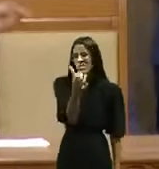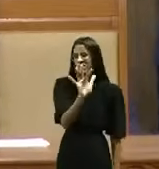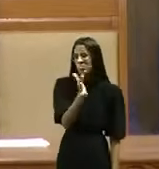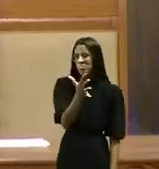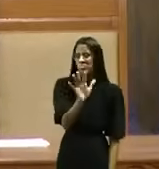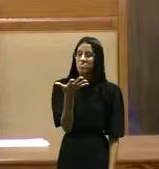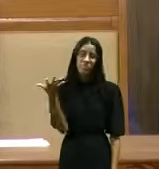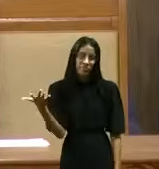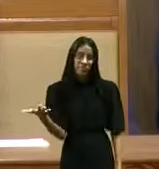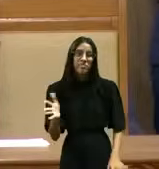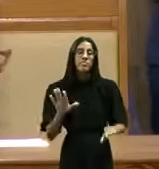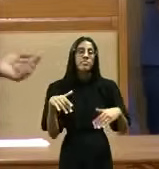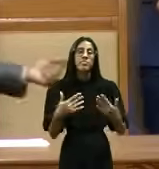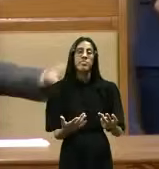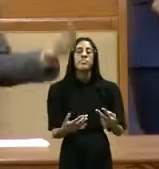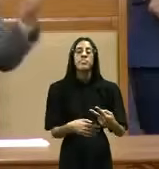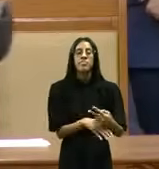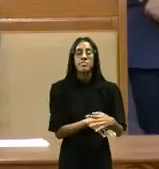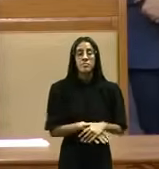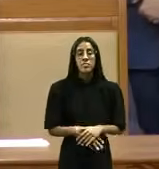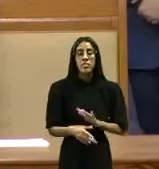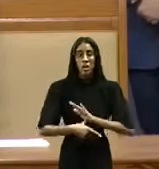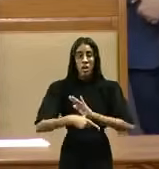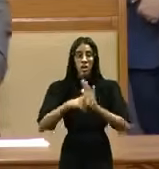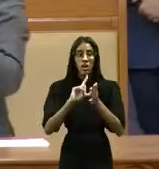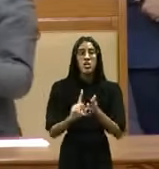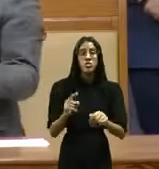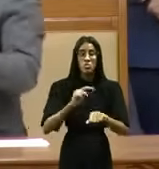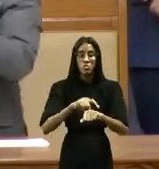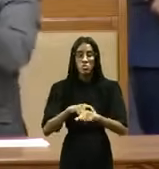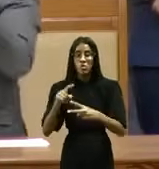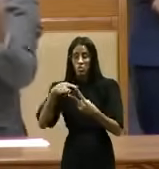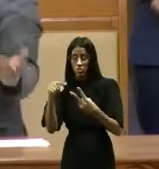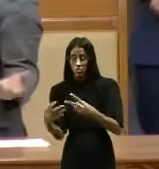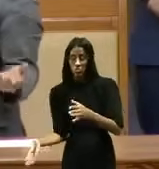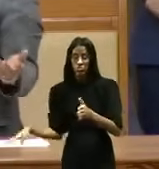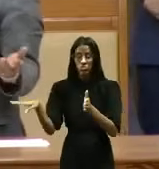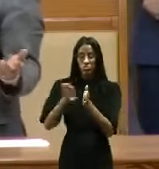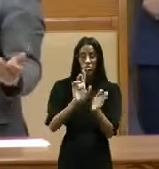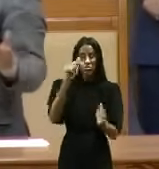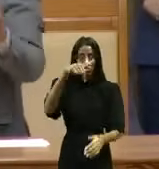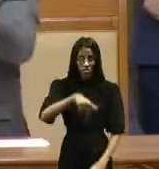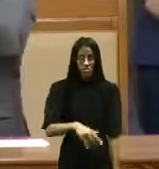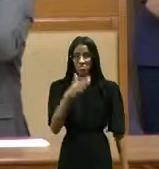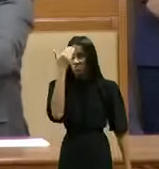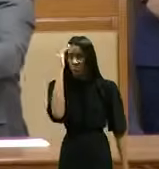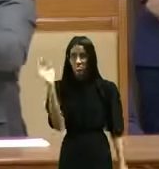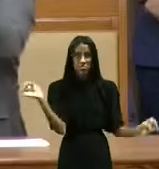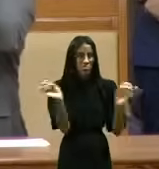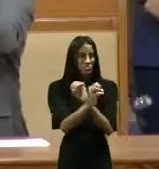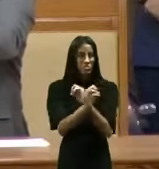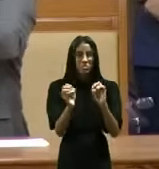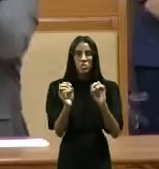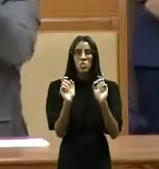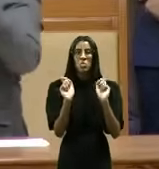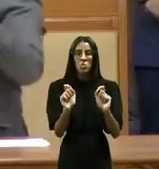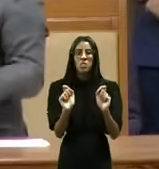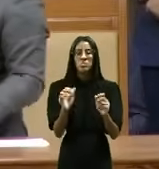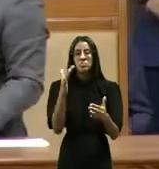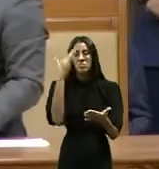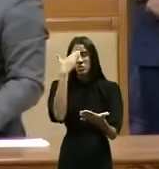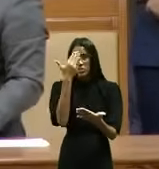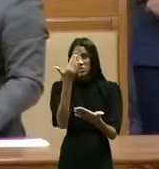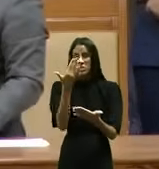cá mas ela vem depois mas antes quando esses dois chegam aqui sem entender nada eles acreditavam que iam ser guiados pelo